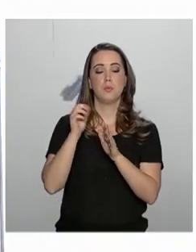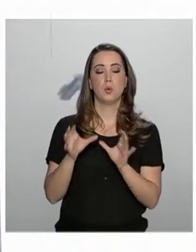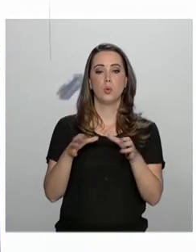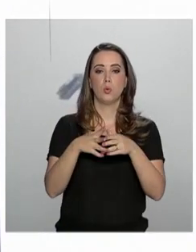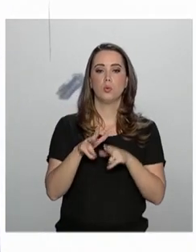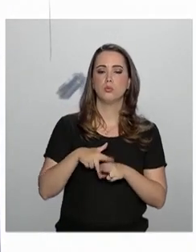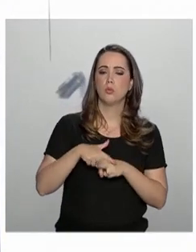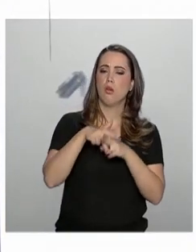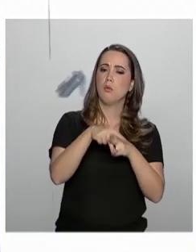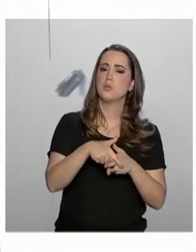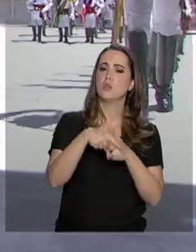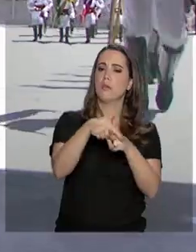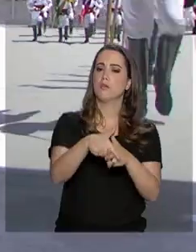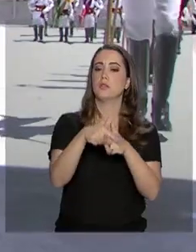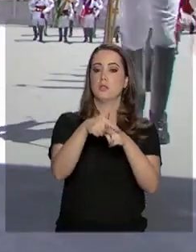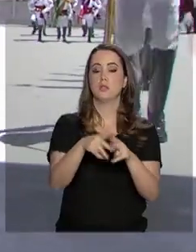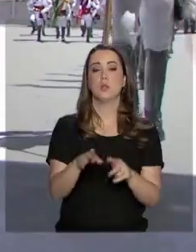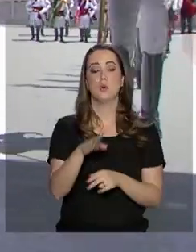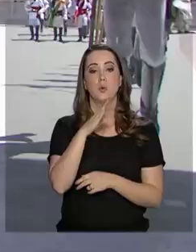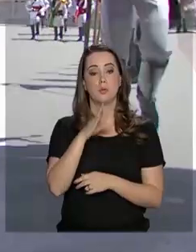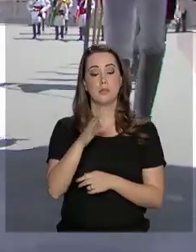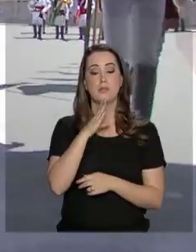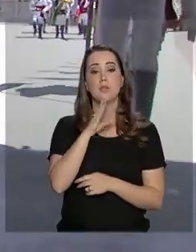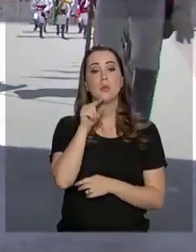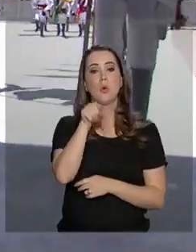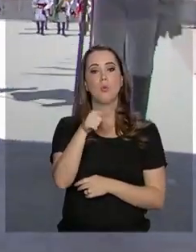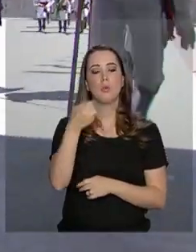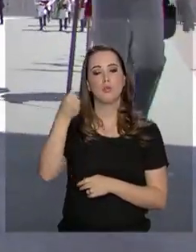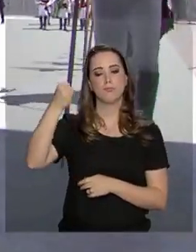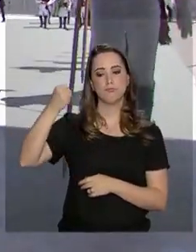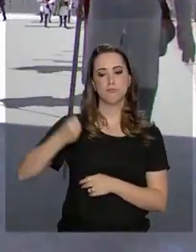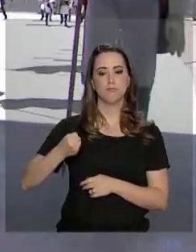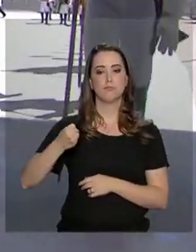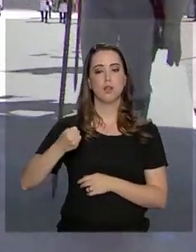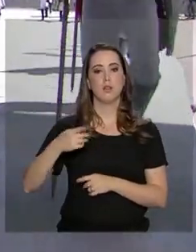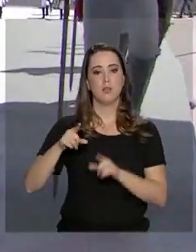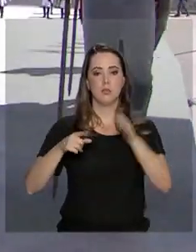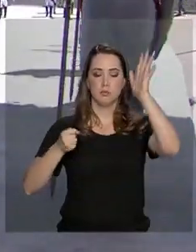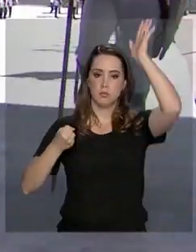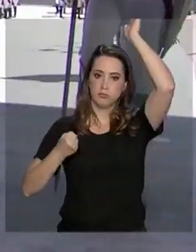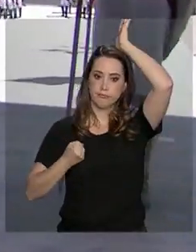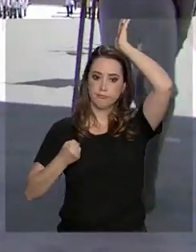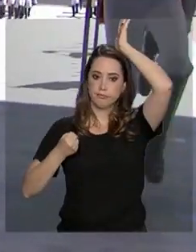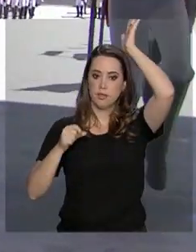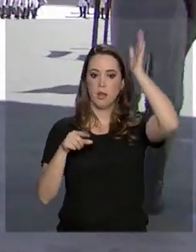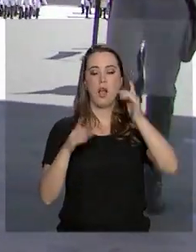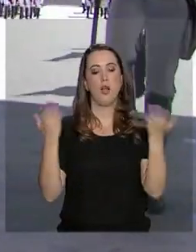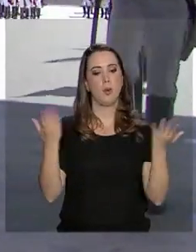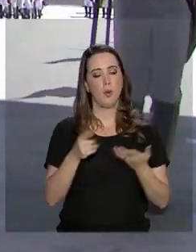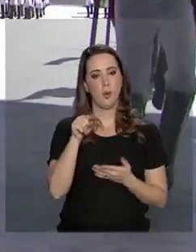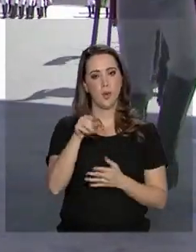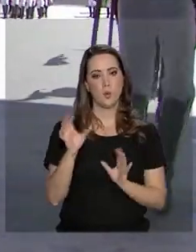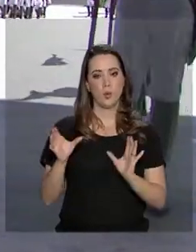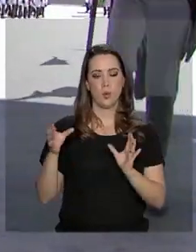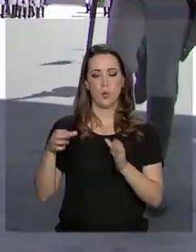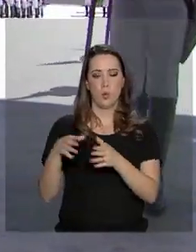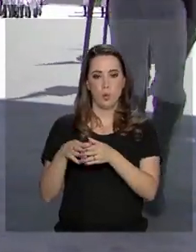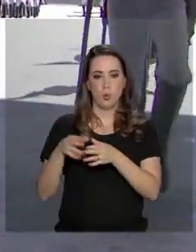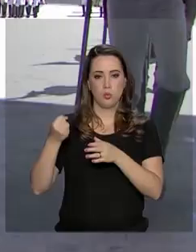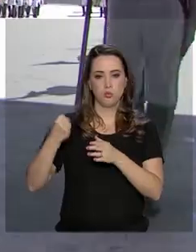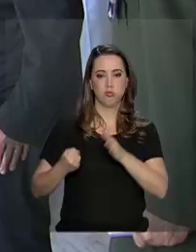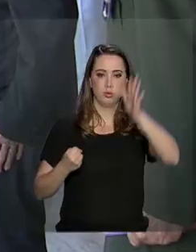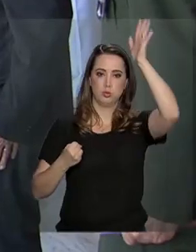de cavalaria de guarda conhecidos como dragões da independência com a troca feita é a vez dos dragões da independência se